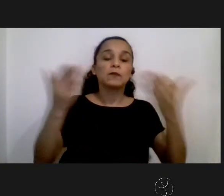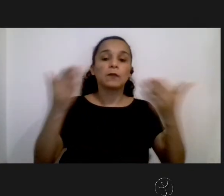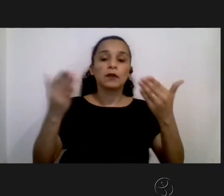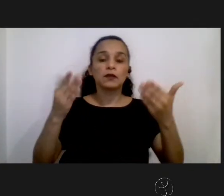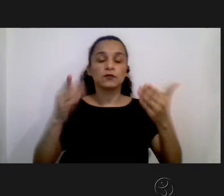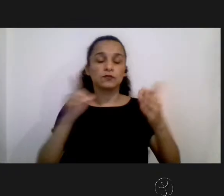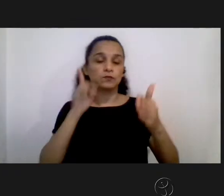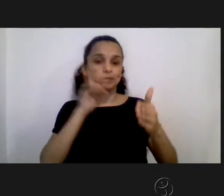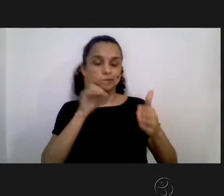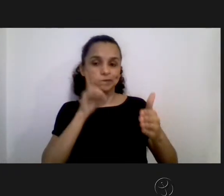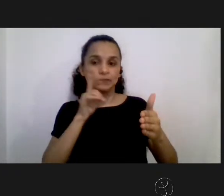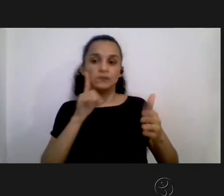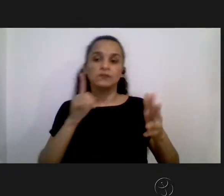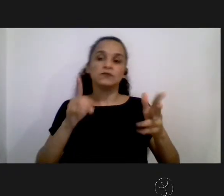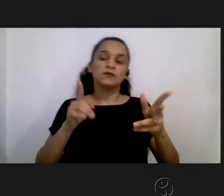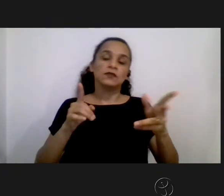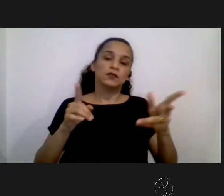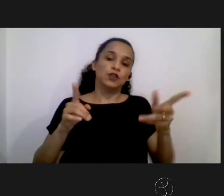tecnologia médica,